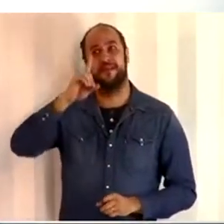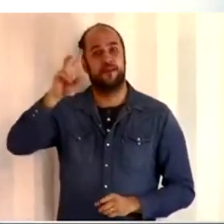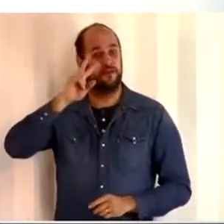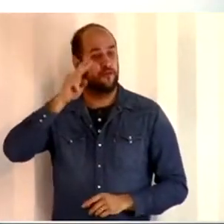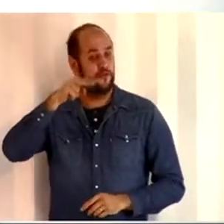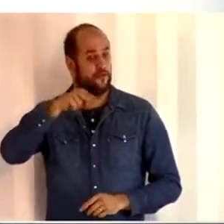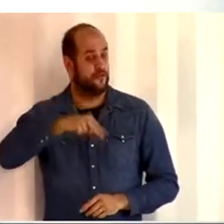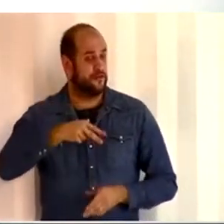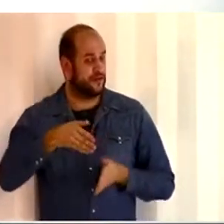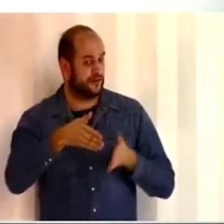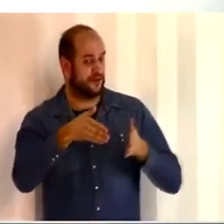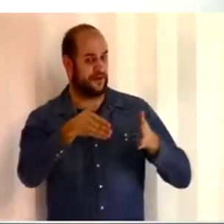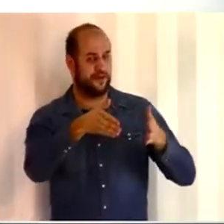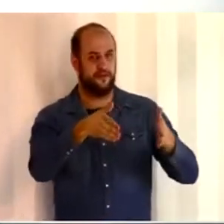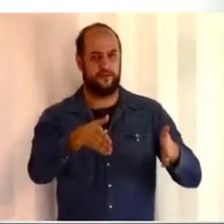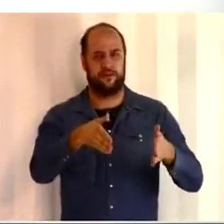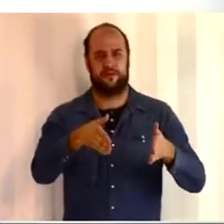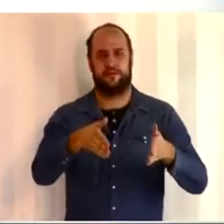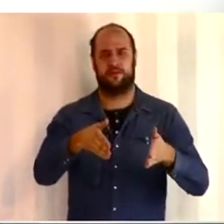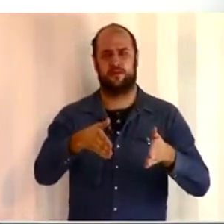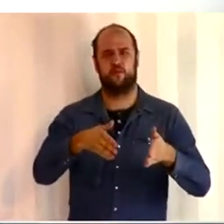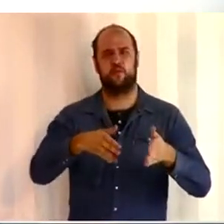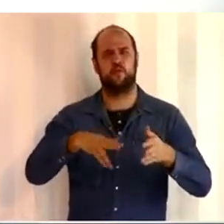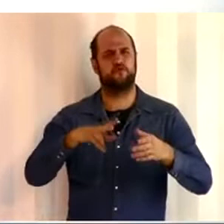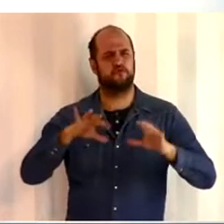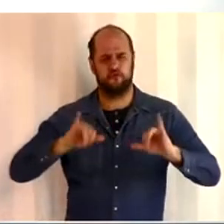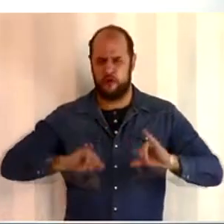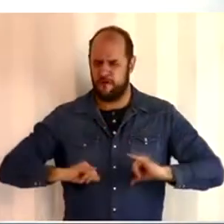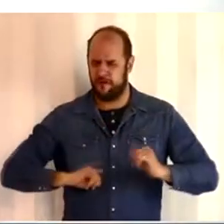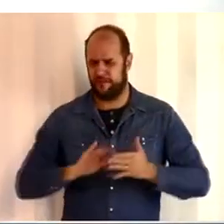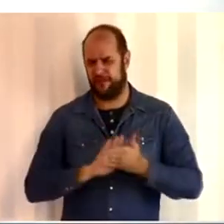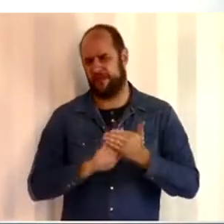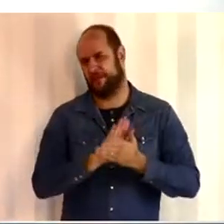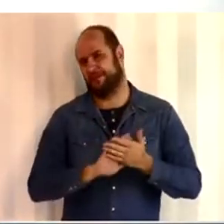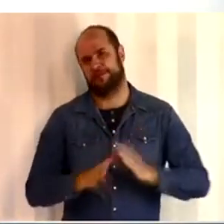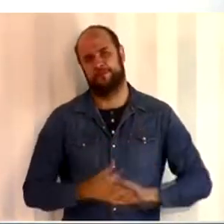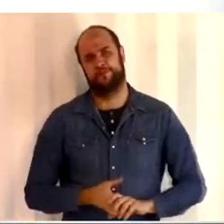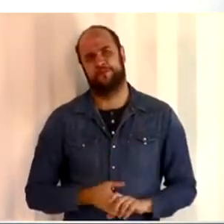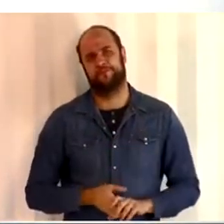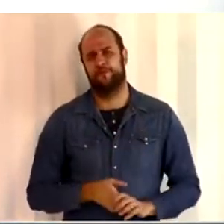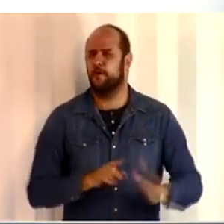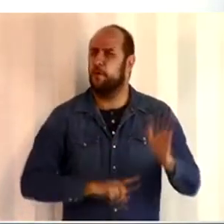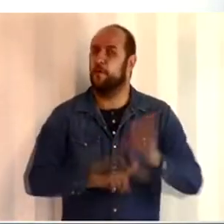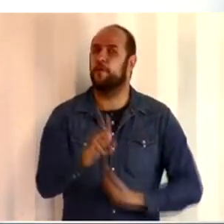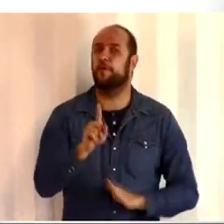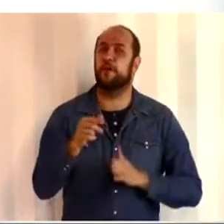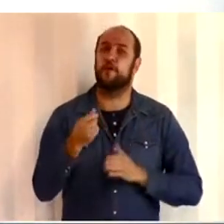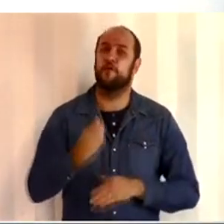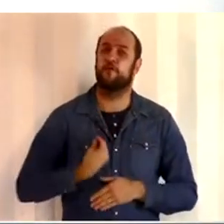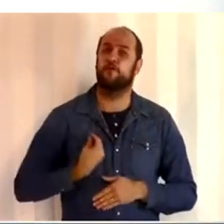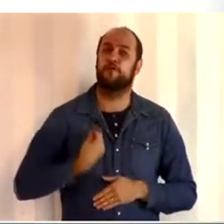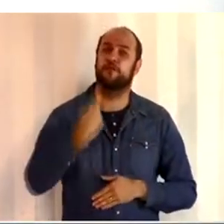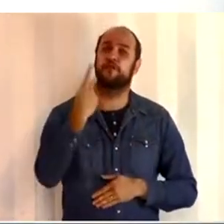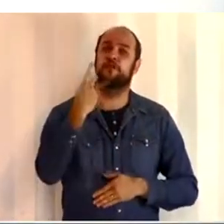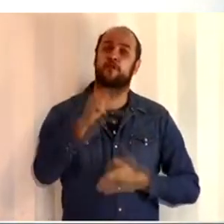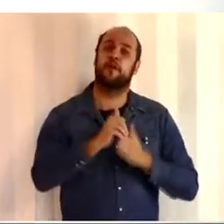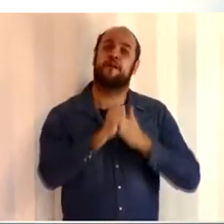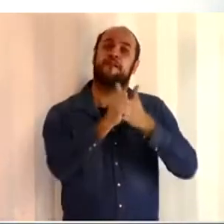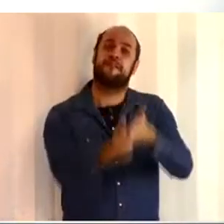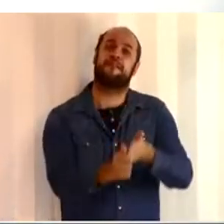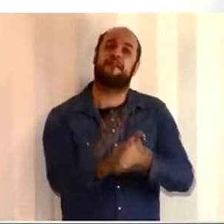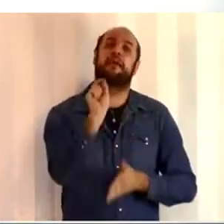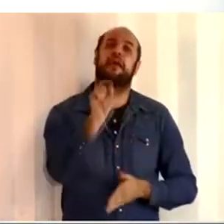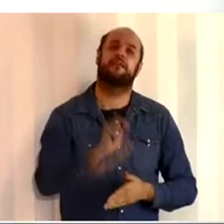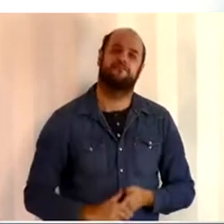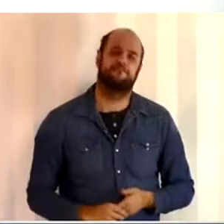o meu caminho, e sem motivo não me afligirá. Quem é que conduz a sua vida, meu irmão? Quem é que dirige